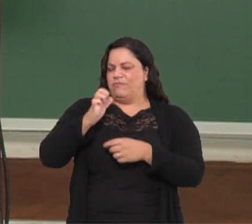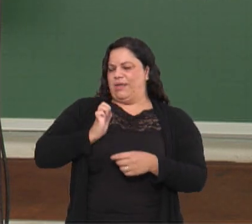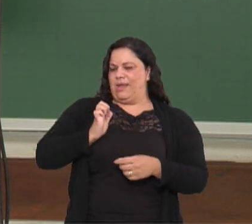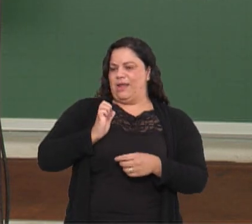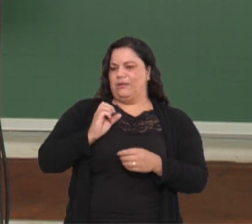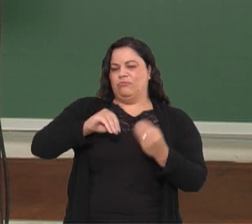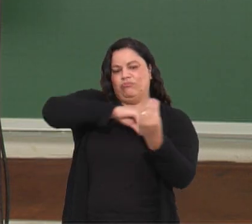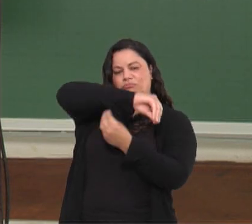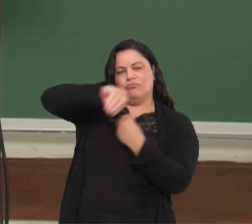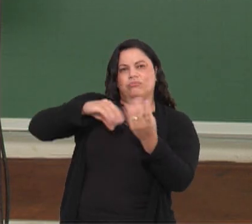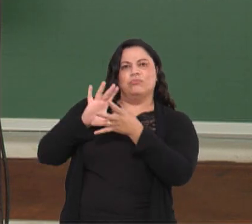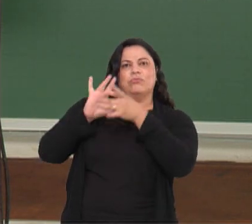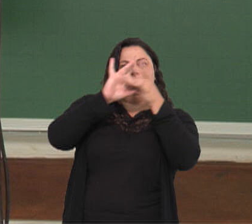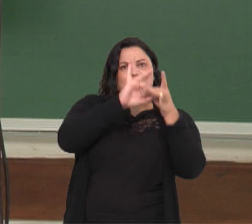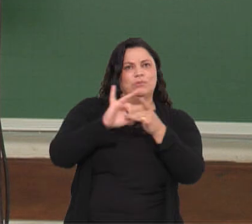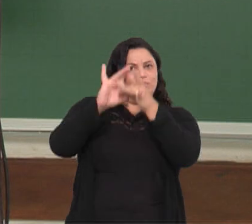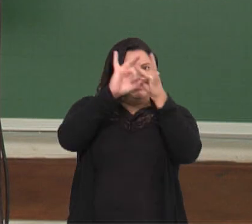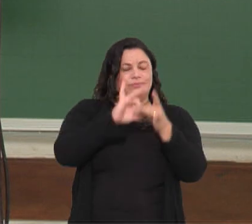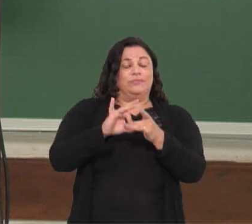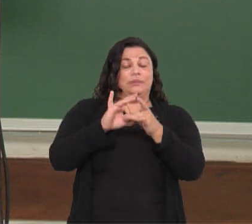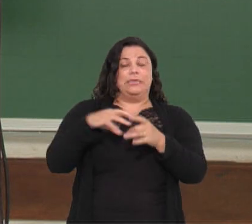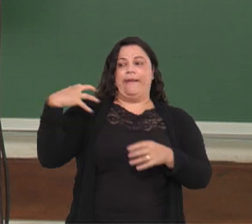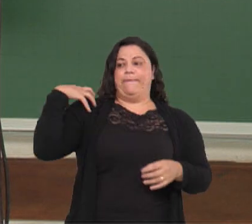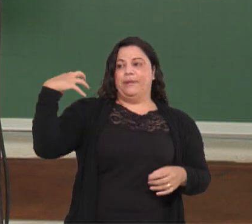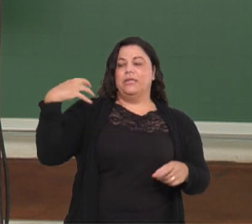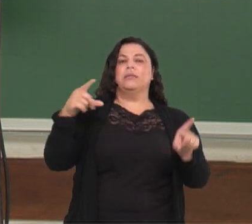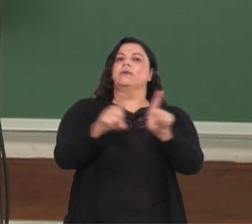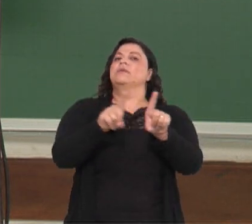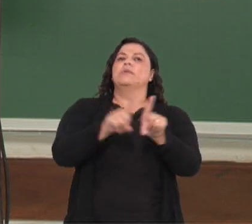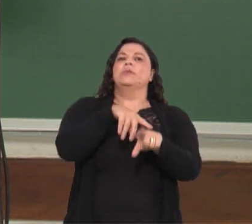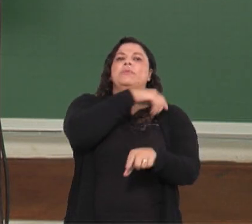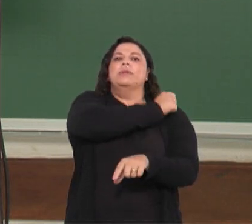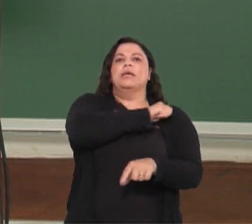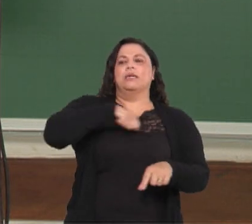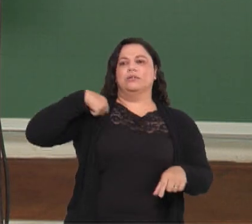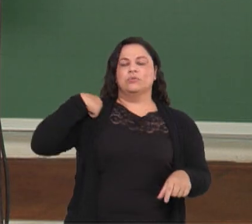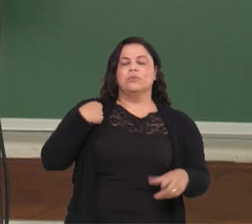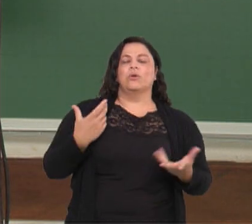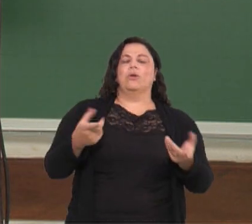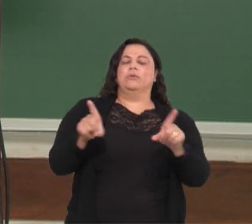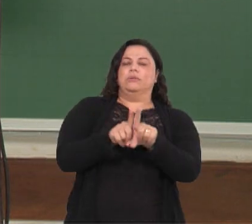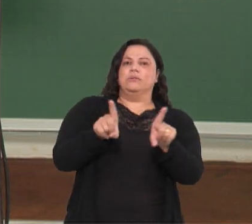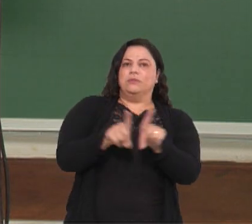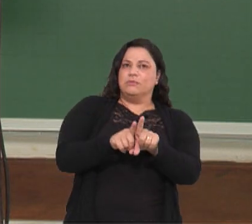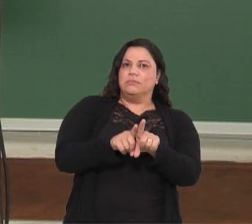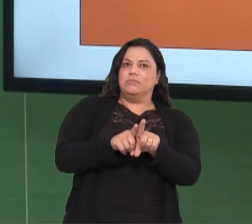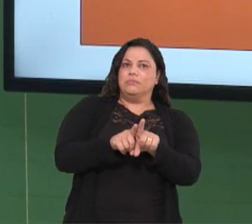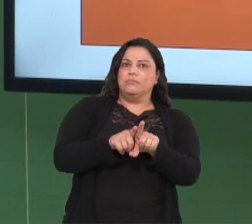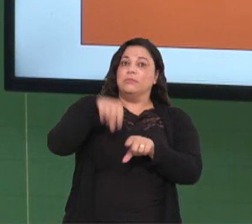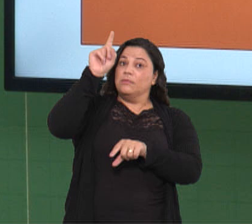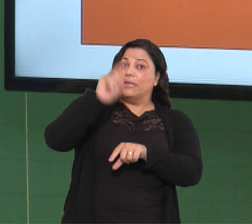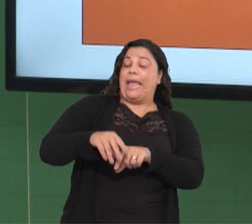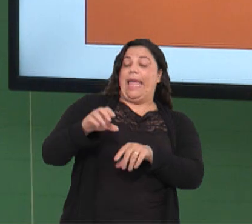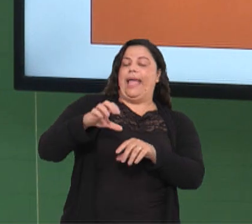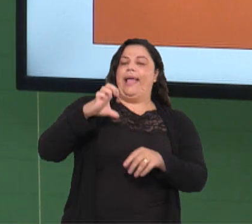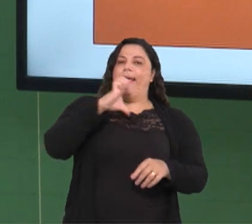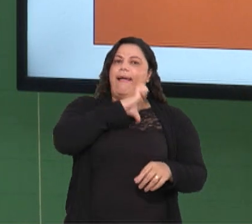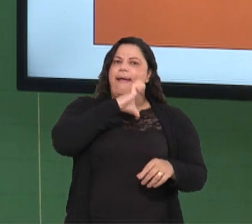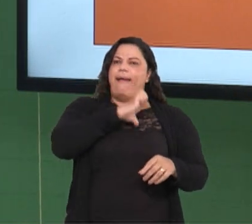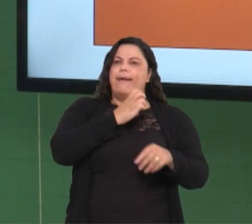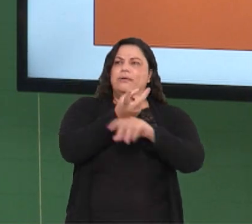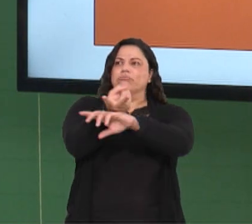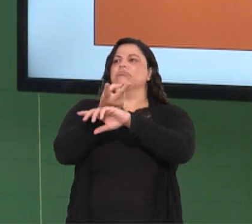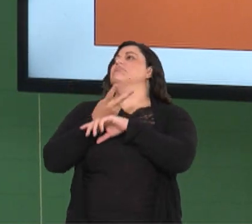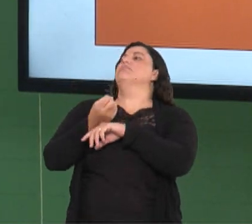para Aristóteles. Tá? Por quê? Porque a ética é o primeiro passo para você atingir a política. Ética é a busca do